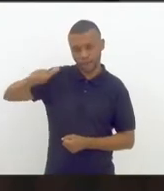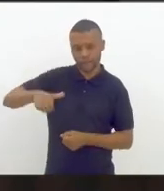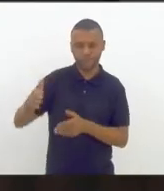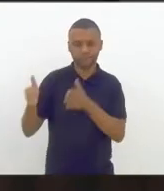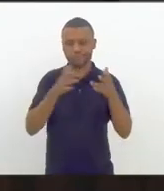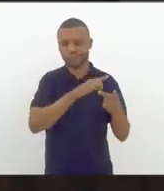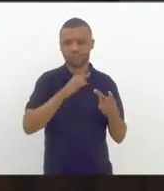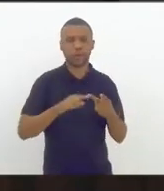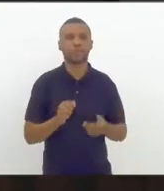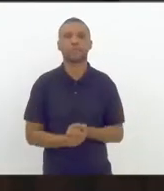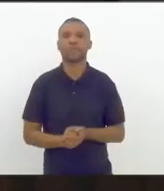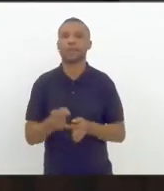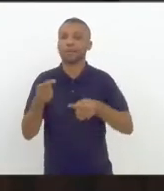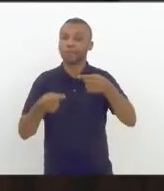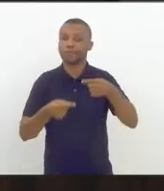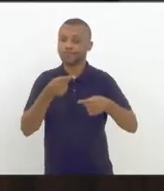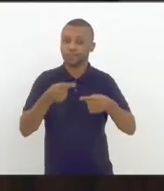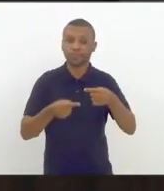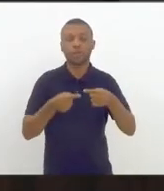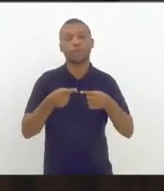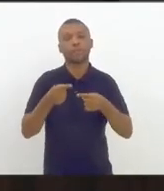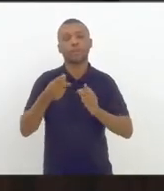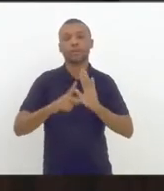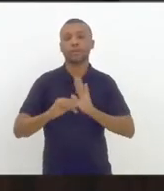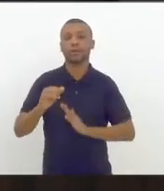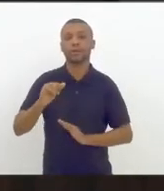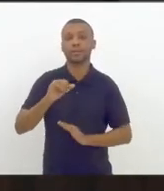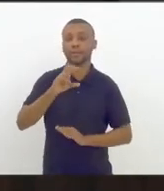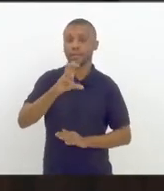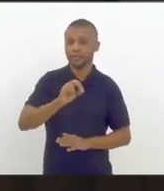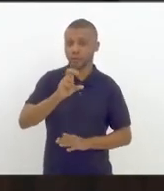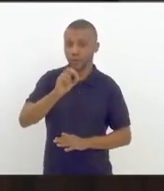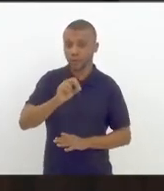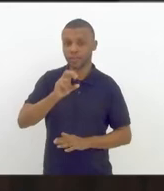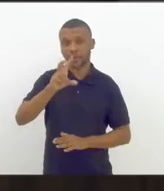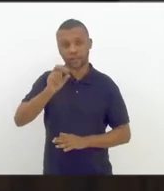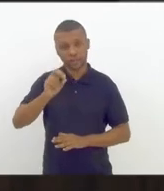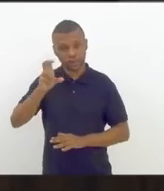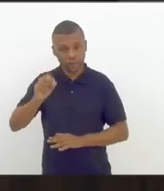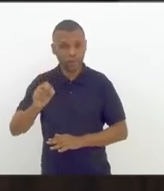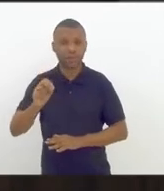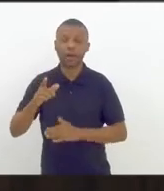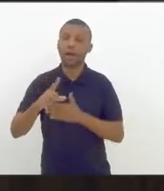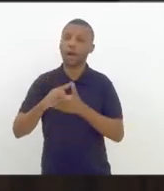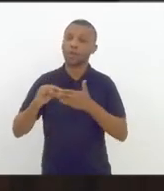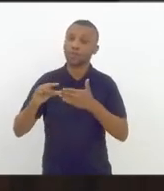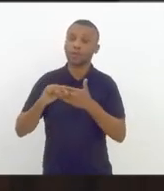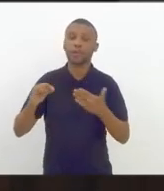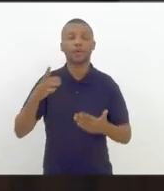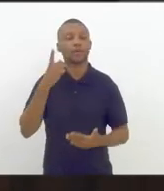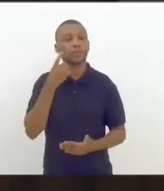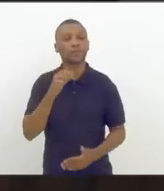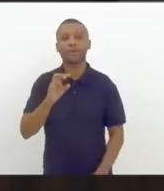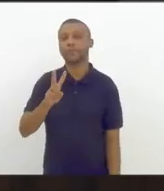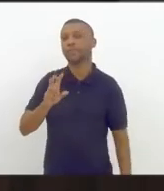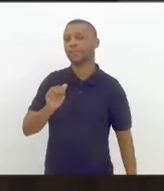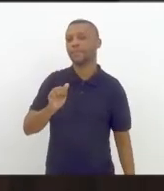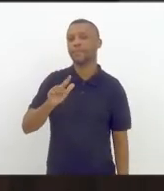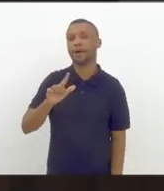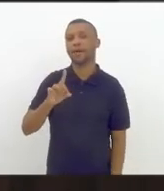próximo. Em tramitação ordinária, em segunda discussão, projeto de lei 5050, de autoria do deputado Valdo Ceasa, que altera a